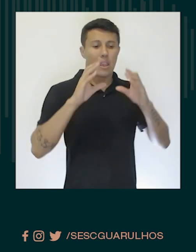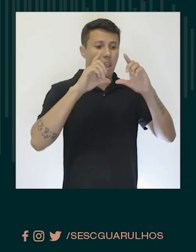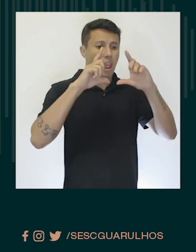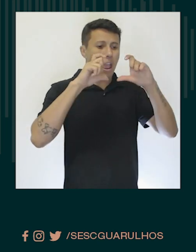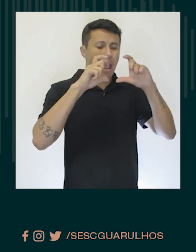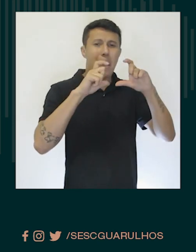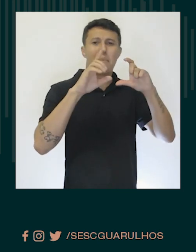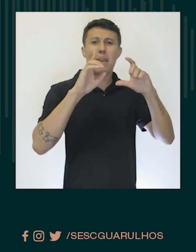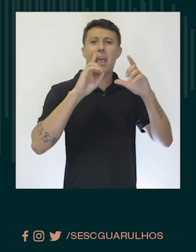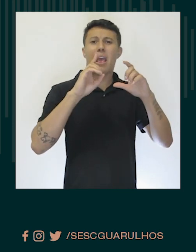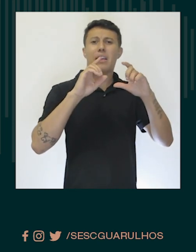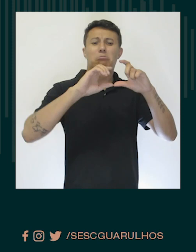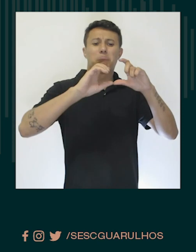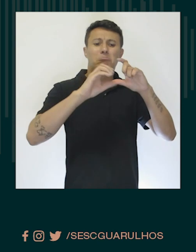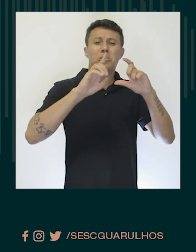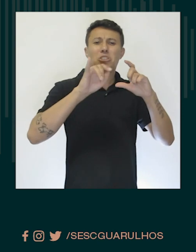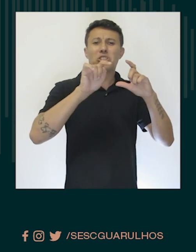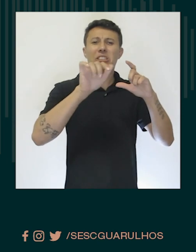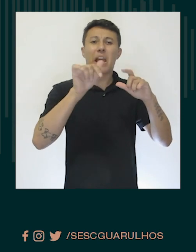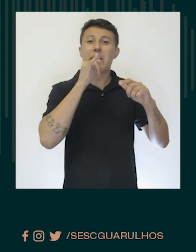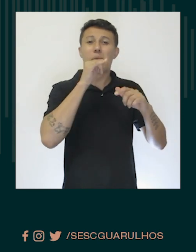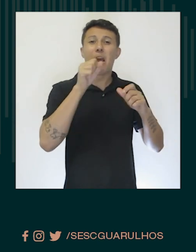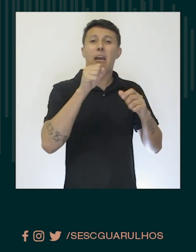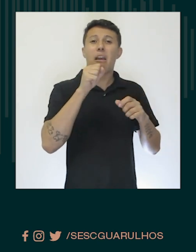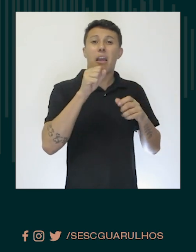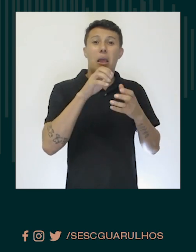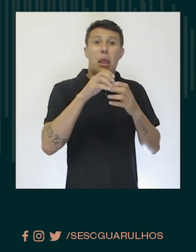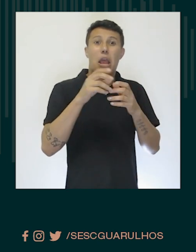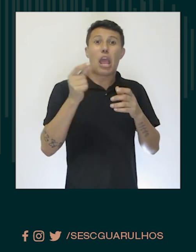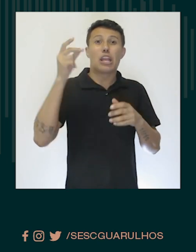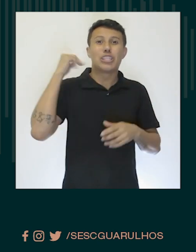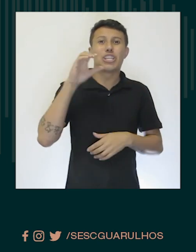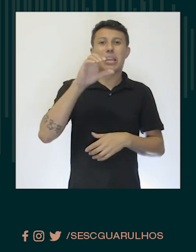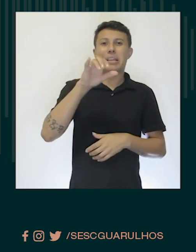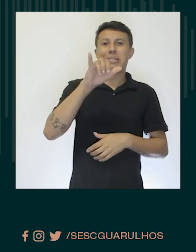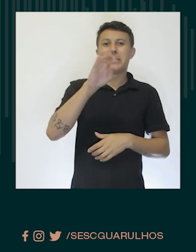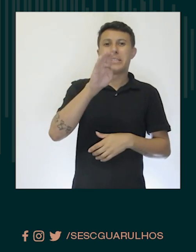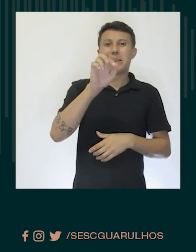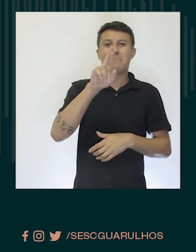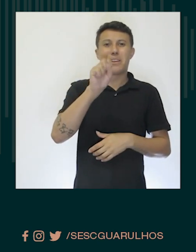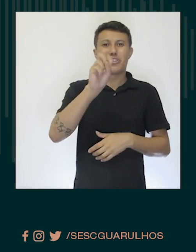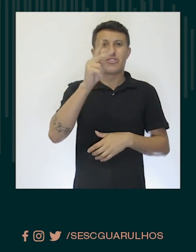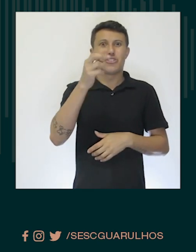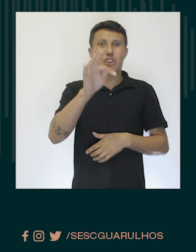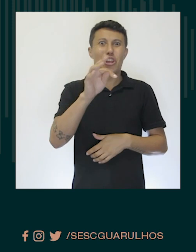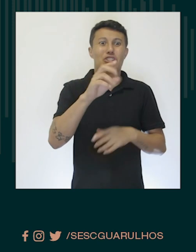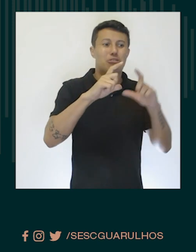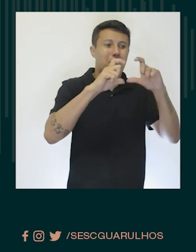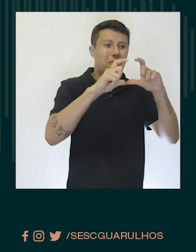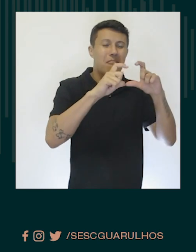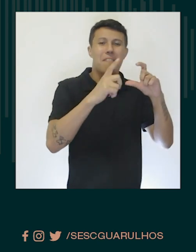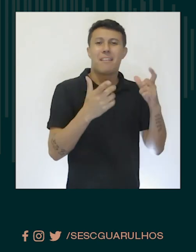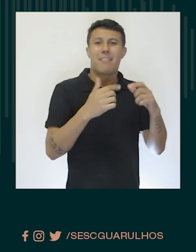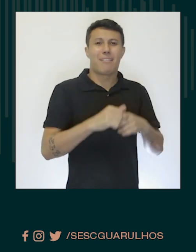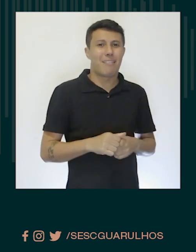das antigas tá ligado na CyberShot, mas não Minha era nem primeira essa. câmera. Então, mas não era nem a CyberShot, era alguma